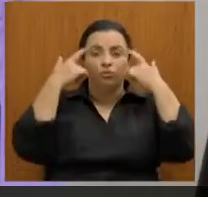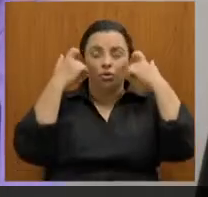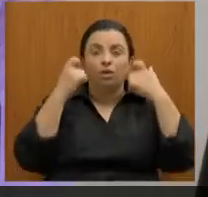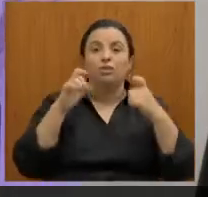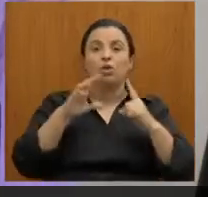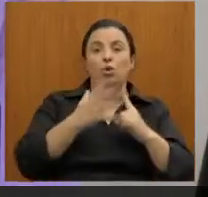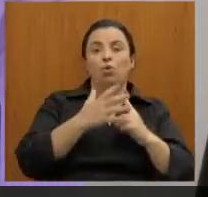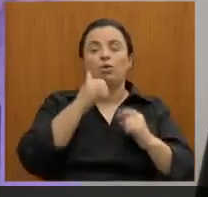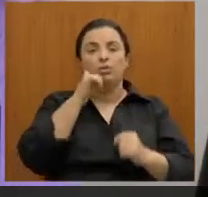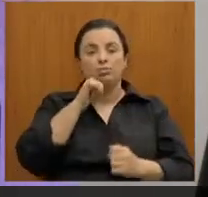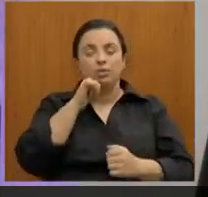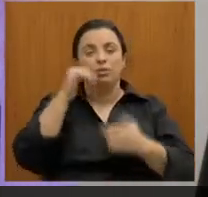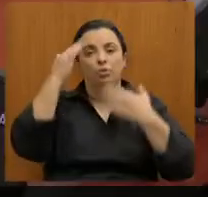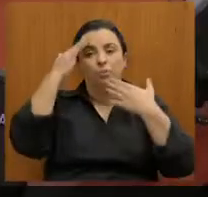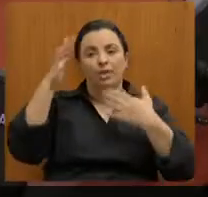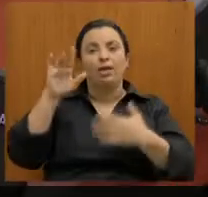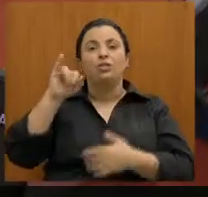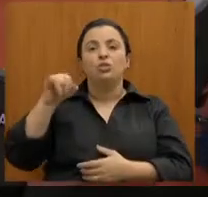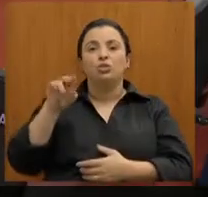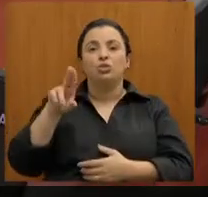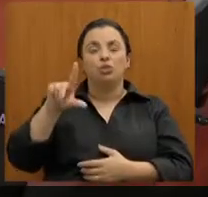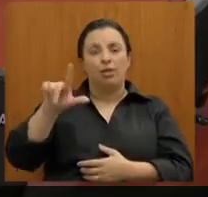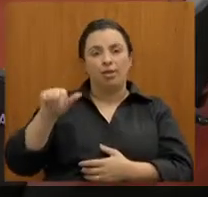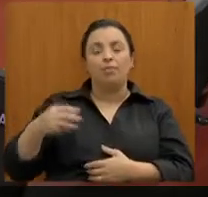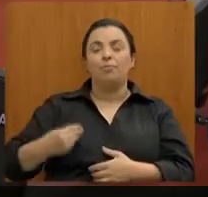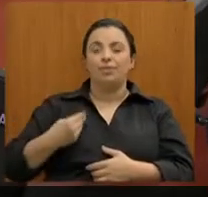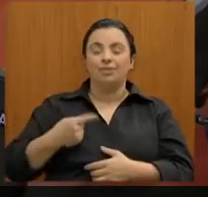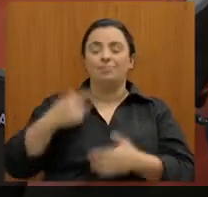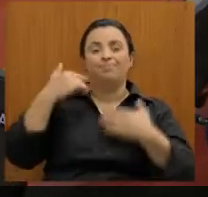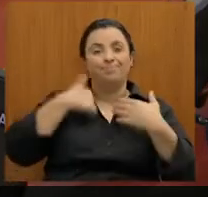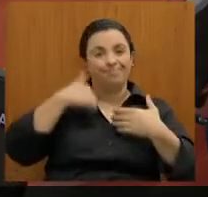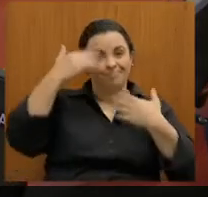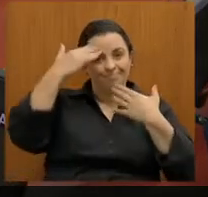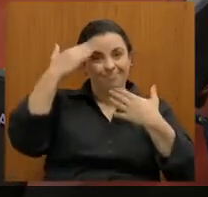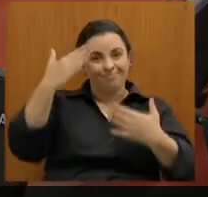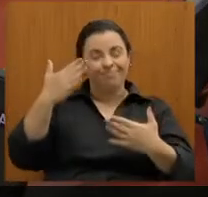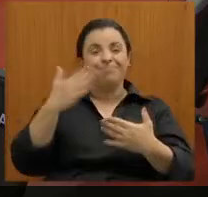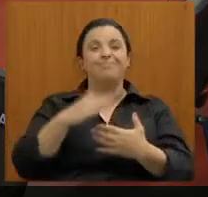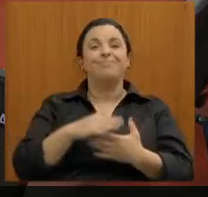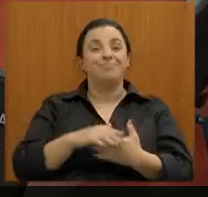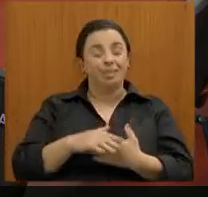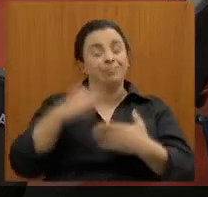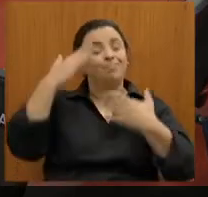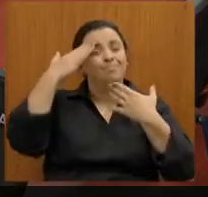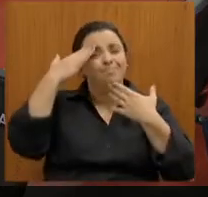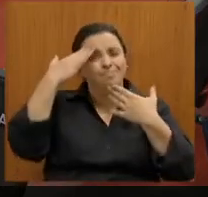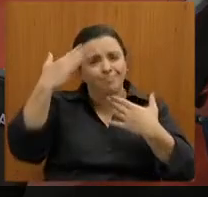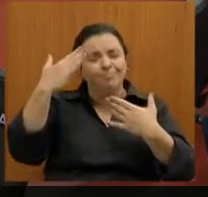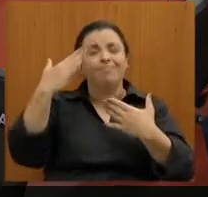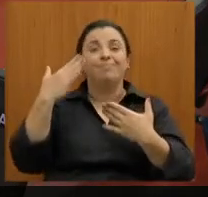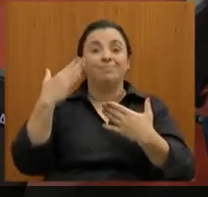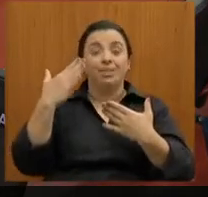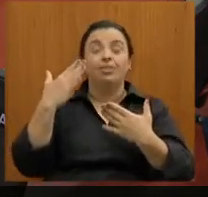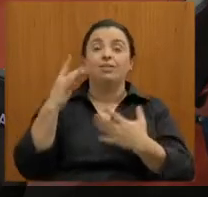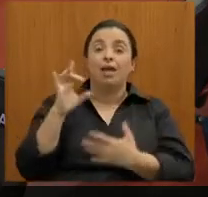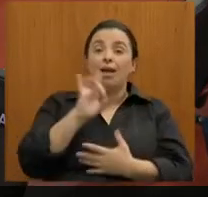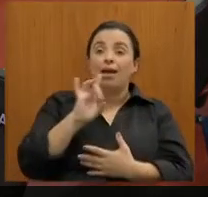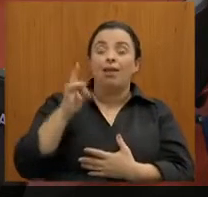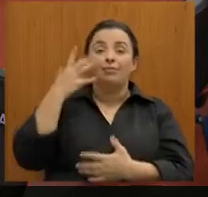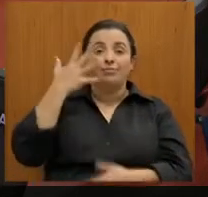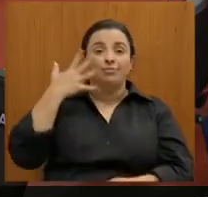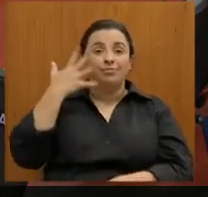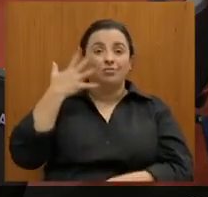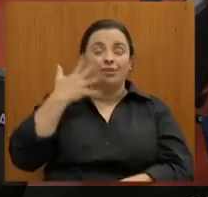Obrigada Juliana pela Presença Tenho que agradeço imensamente porque cada fala